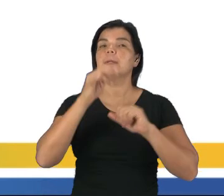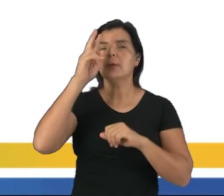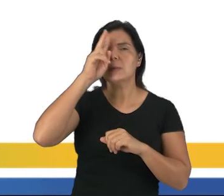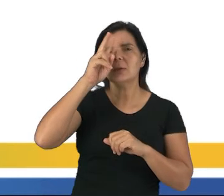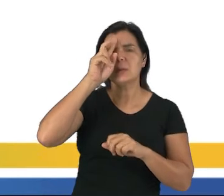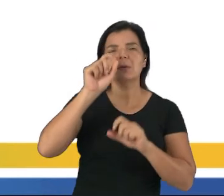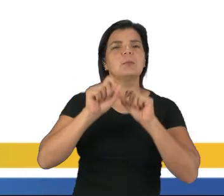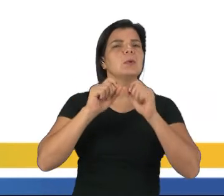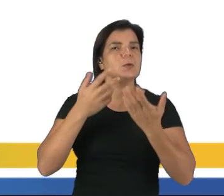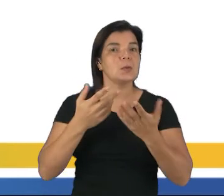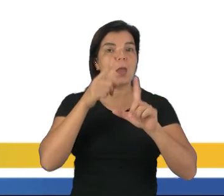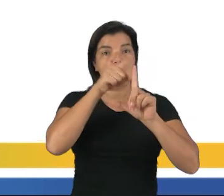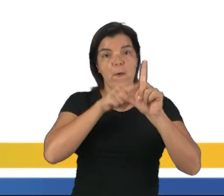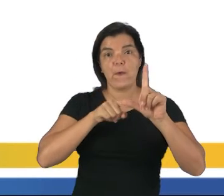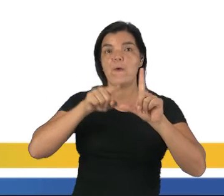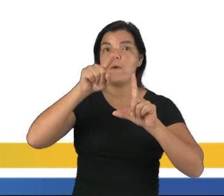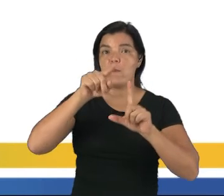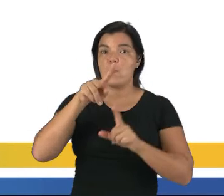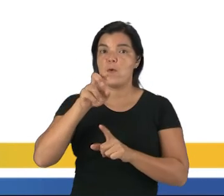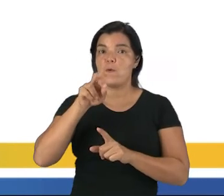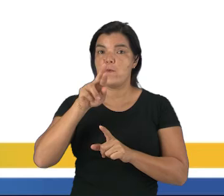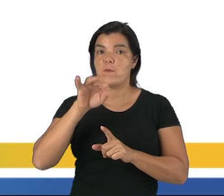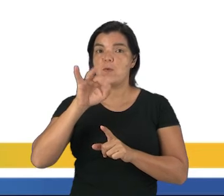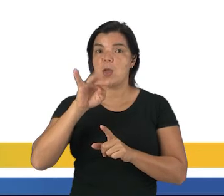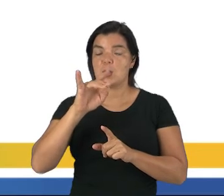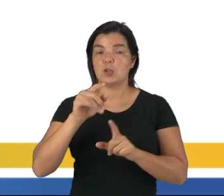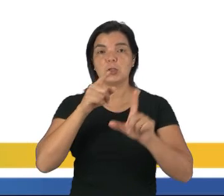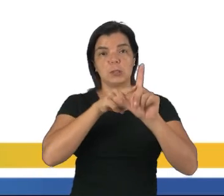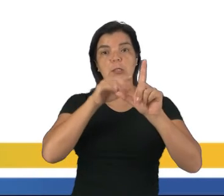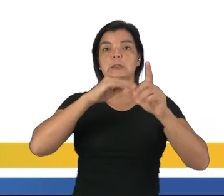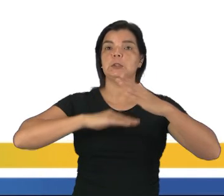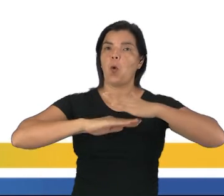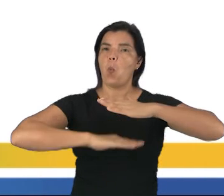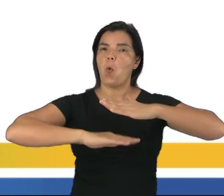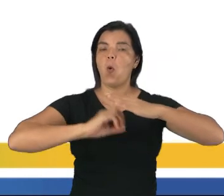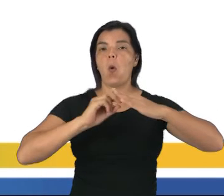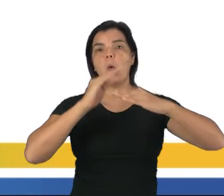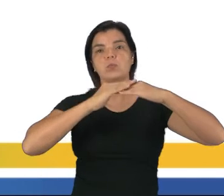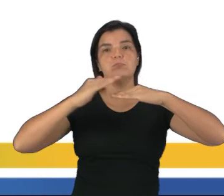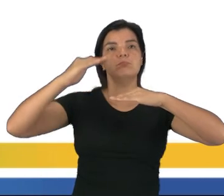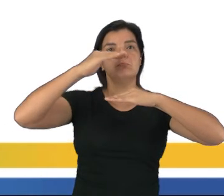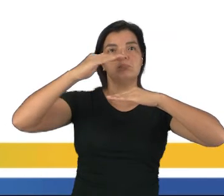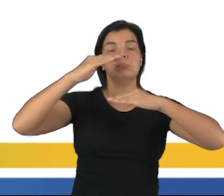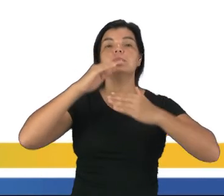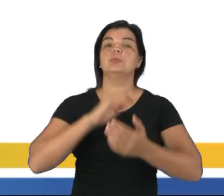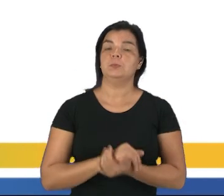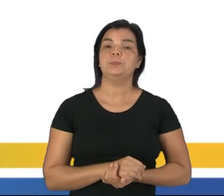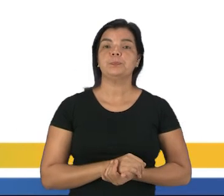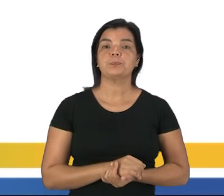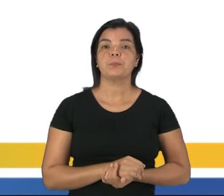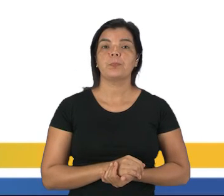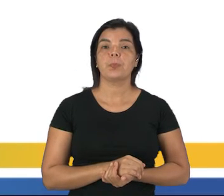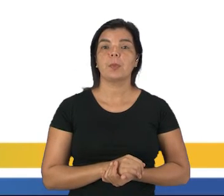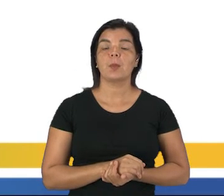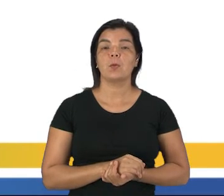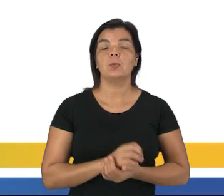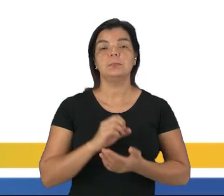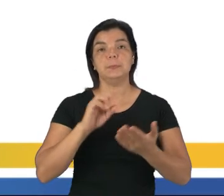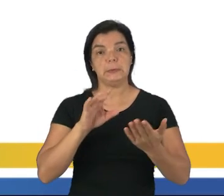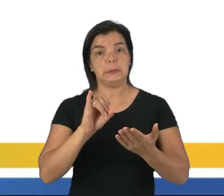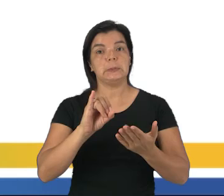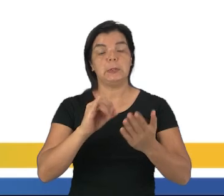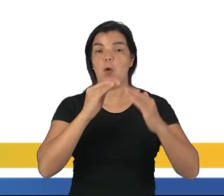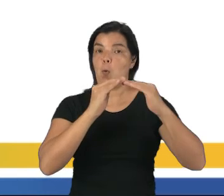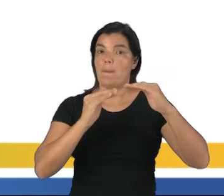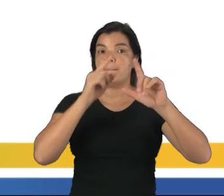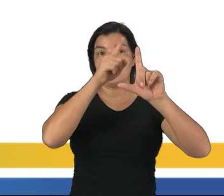eu falei que o vértice é aquele ponto extremo da parábola? É exatamente aquele ponto que vai estar lá no ponto mais alto, se a